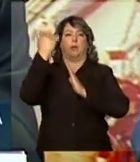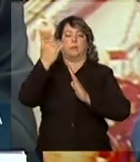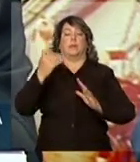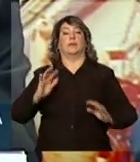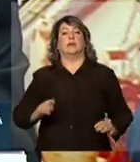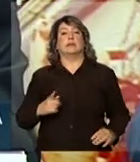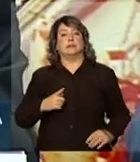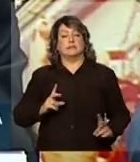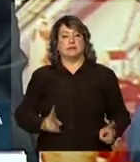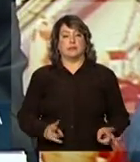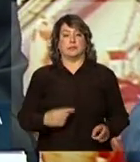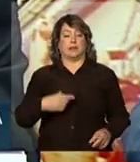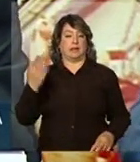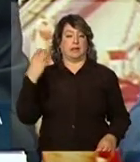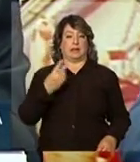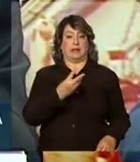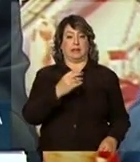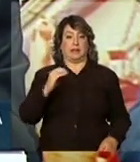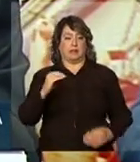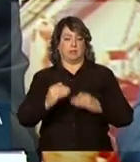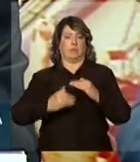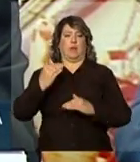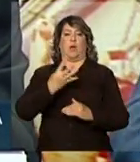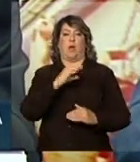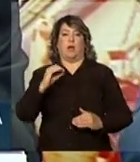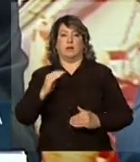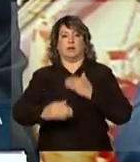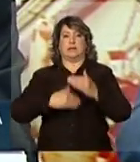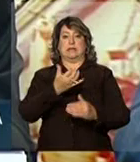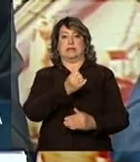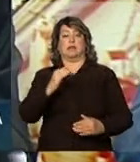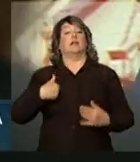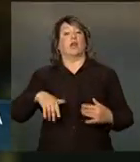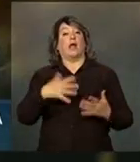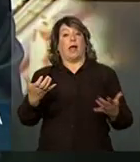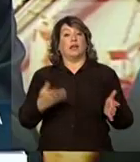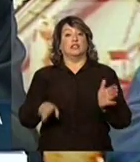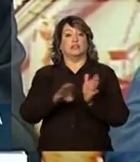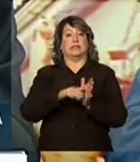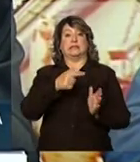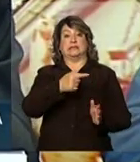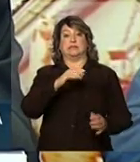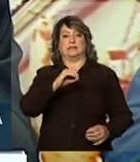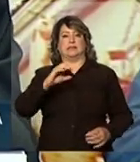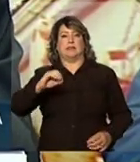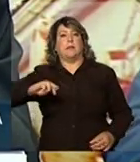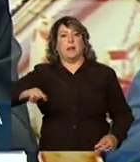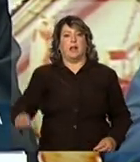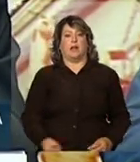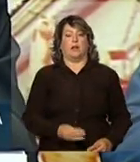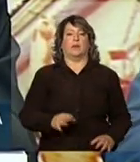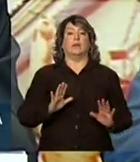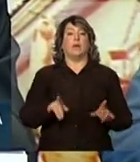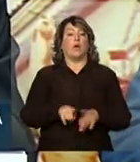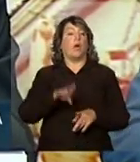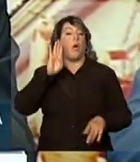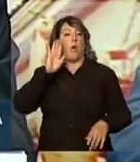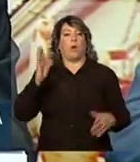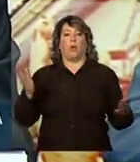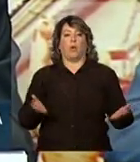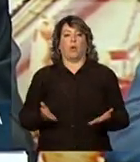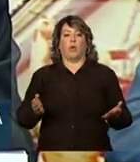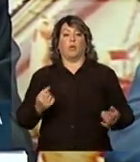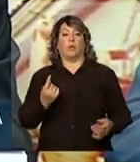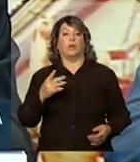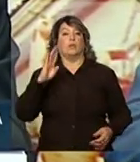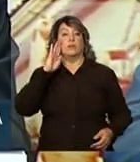gente saiu de 300 milhões para 400, 500, 600, queremos chegar a 700. Né? É, inclusive, hoje, uma das dificuldades